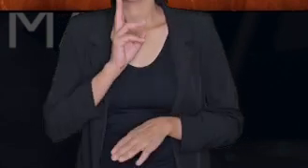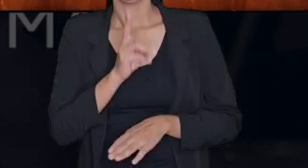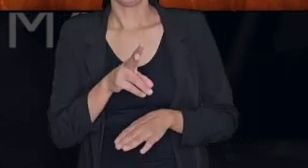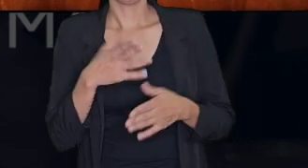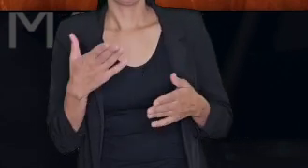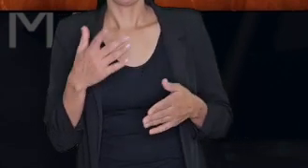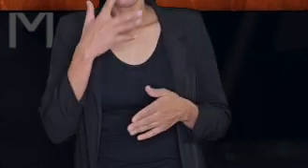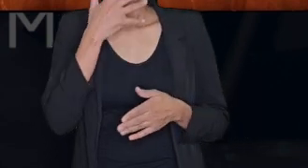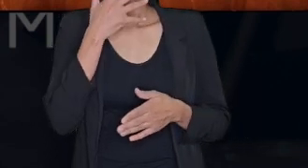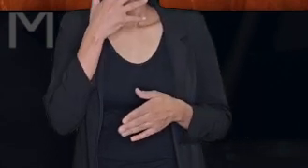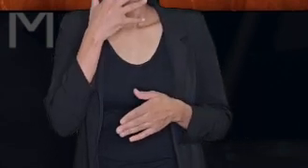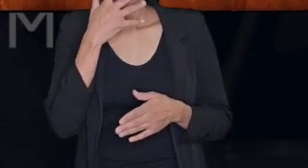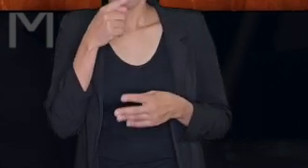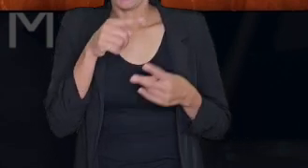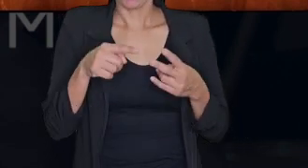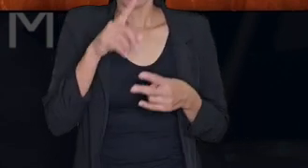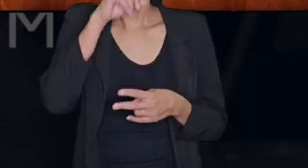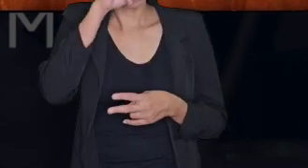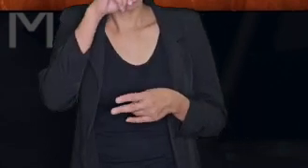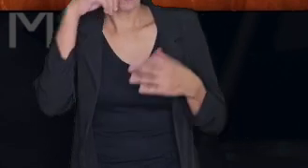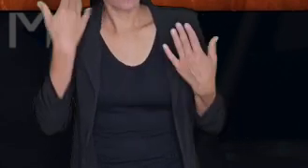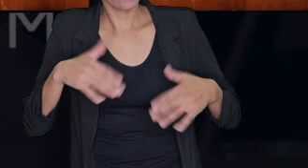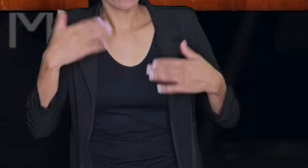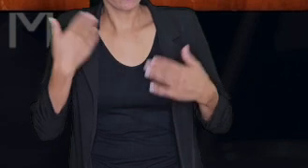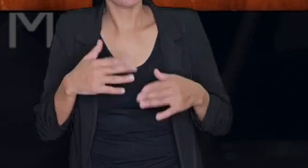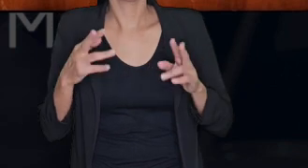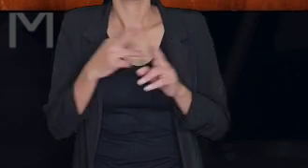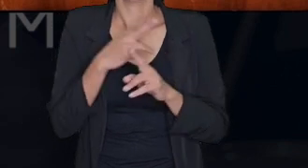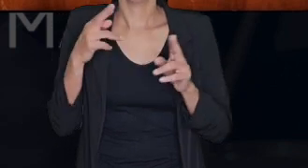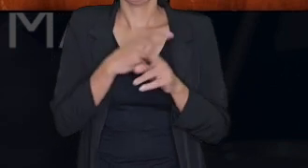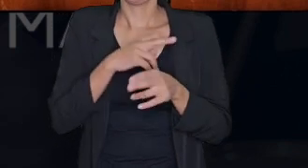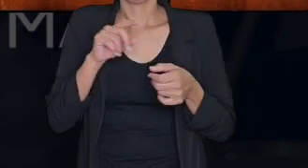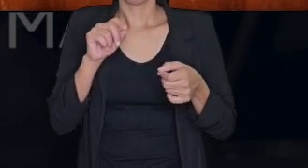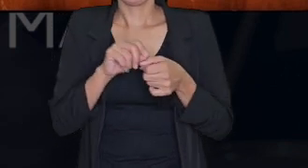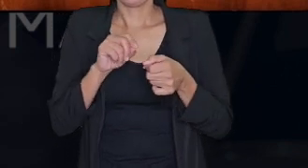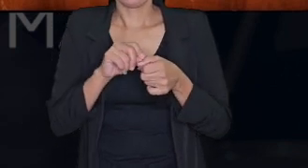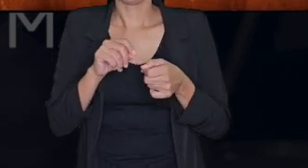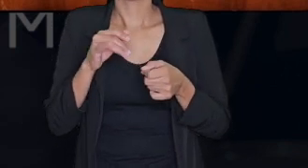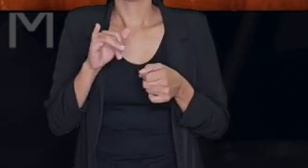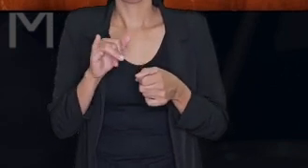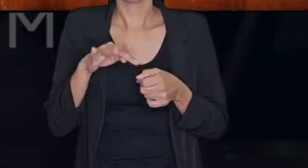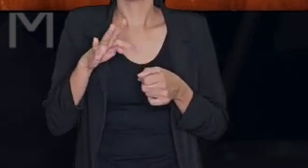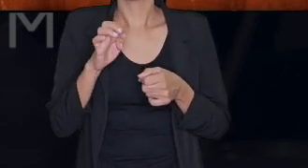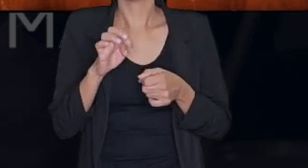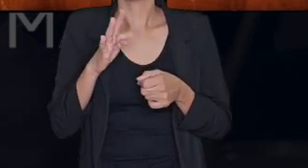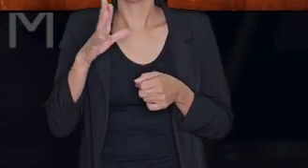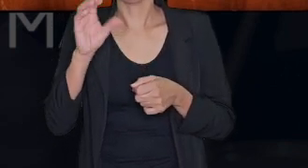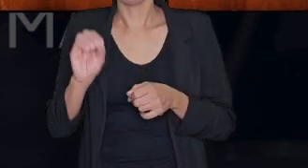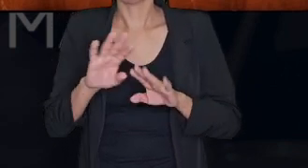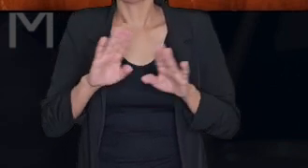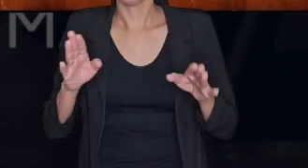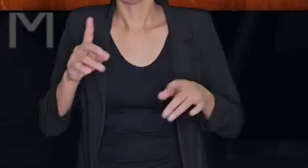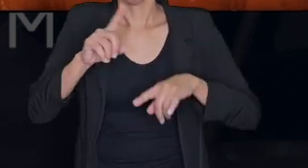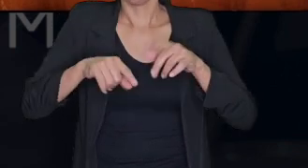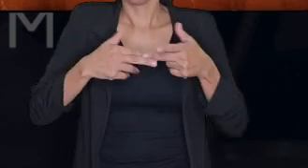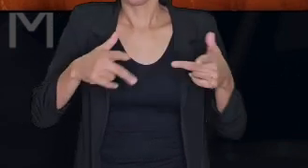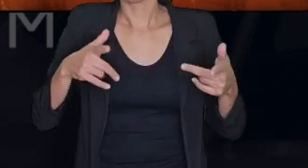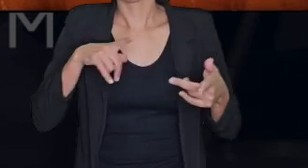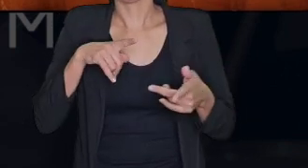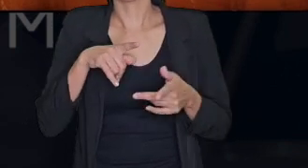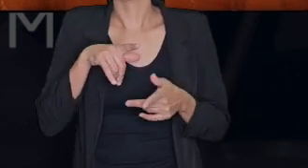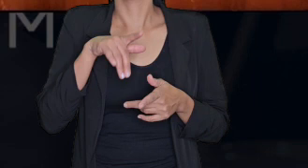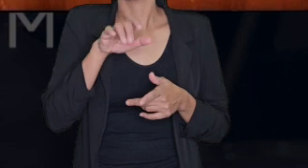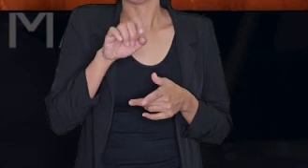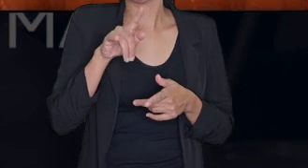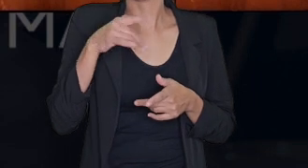porque a gente precisa ter cuidado. Mas vamos lá, com a advertência das partes sobre os riscos relativos à realização do ato notarial. Tudo bem, mas